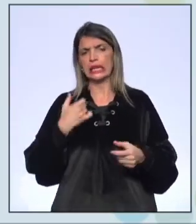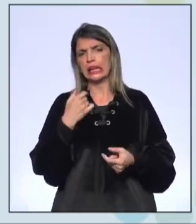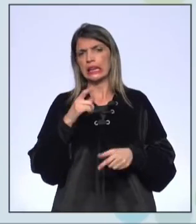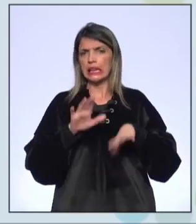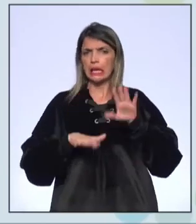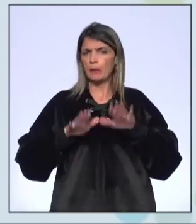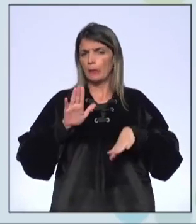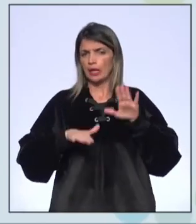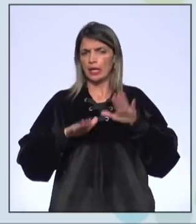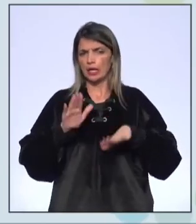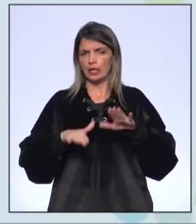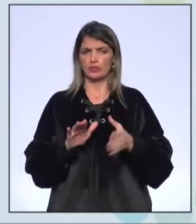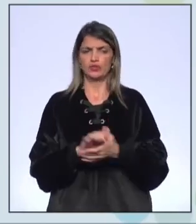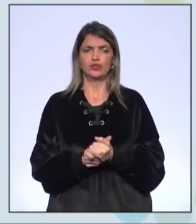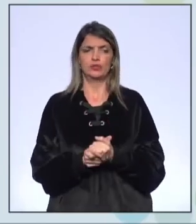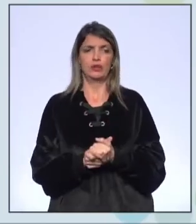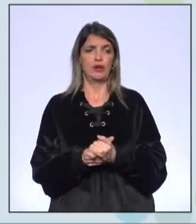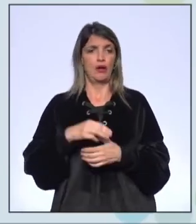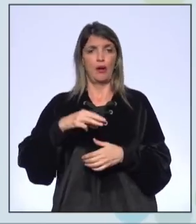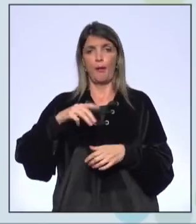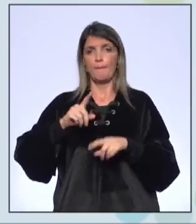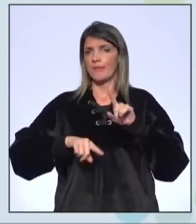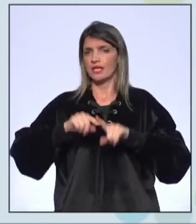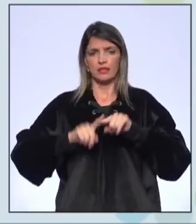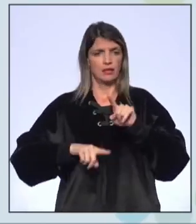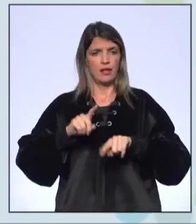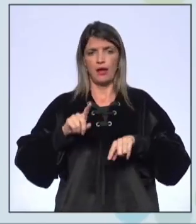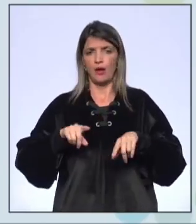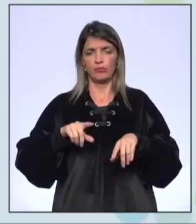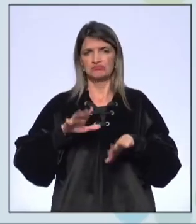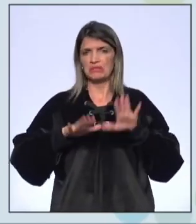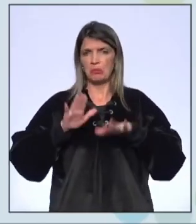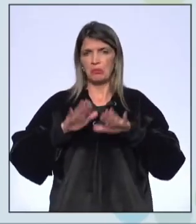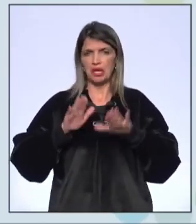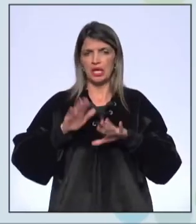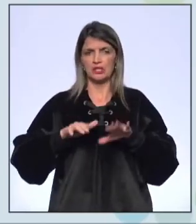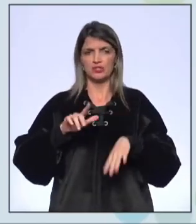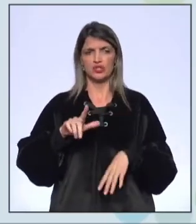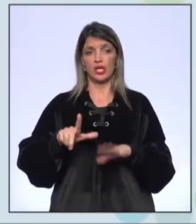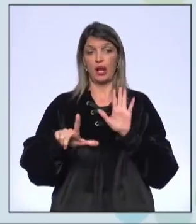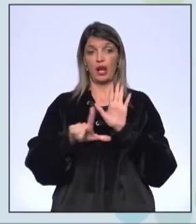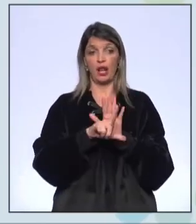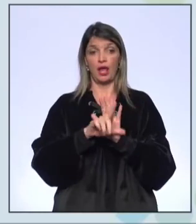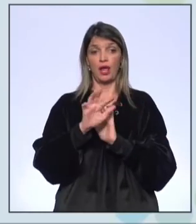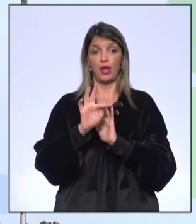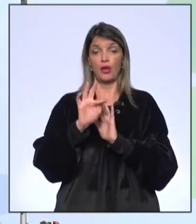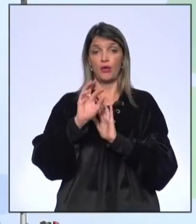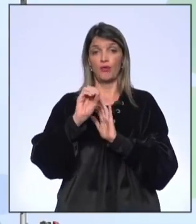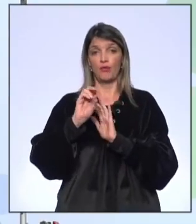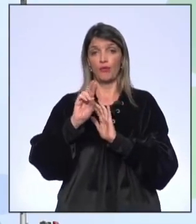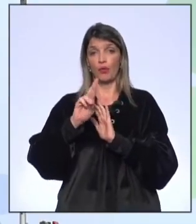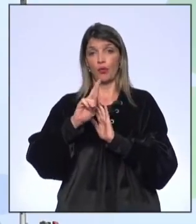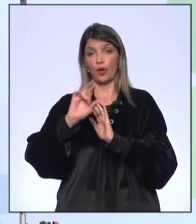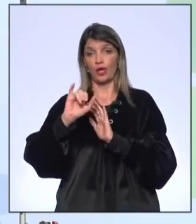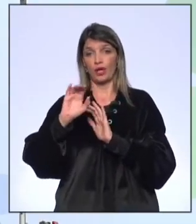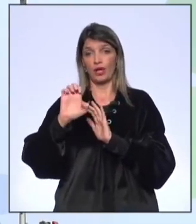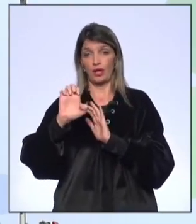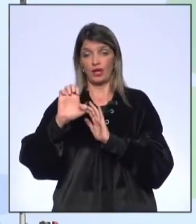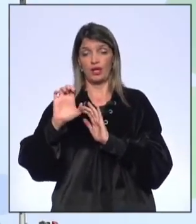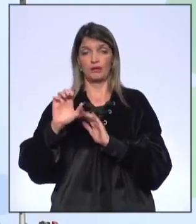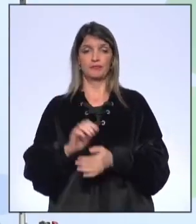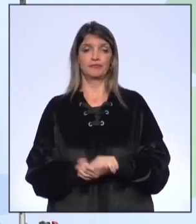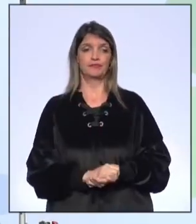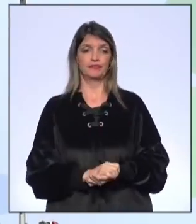ó. Depende do tipo de material, que é a equação chama da lei de Fourier, ó. Depende do K, que tem um A,